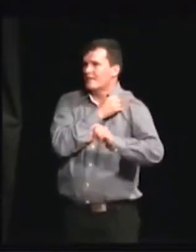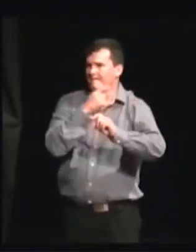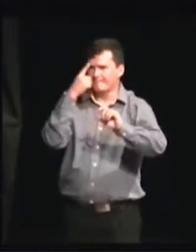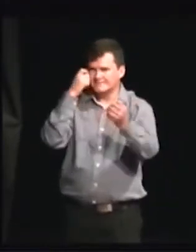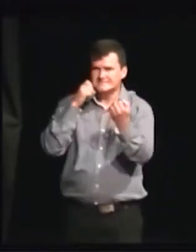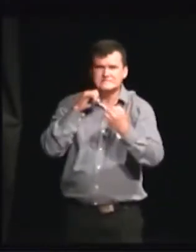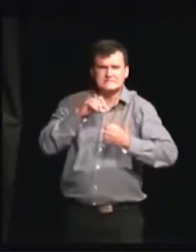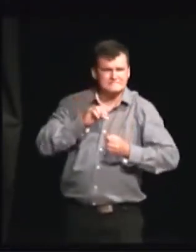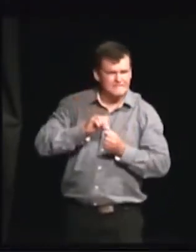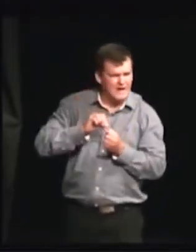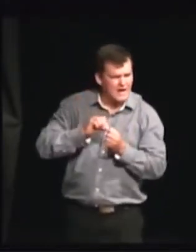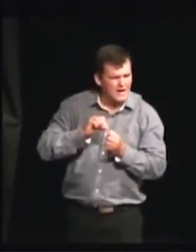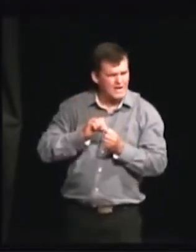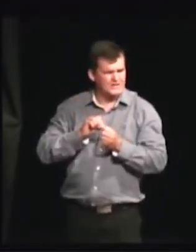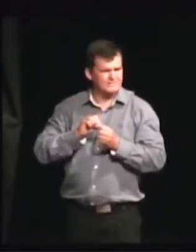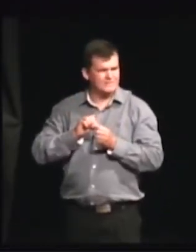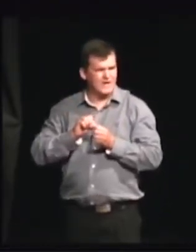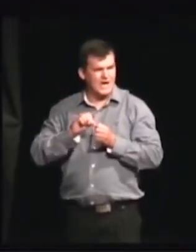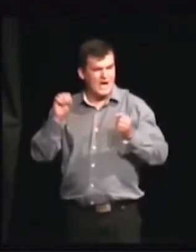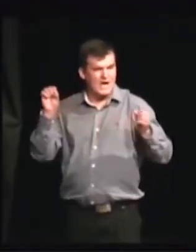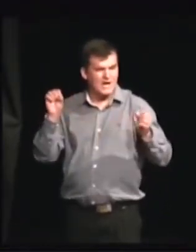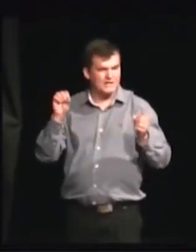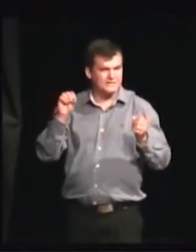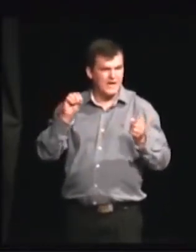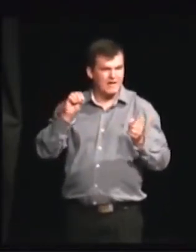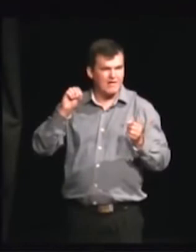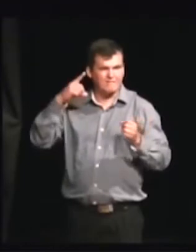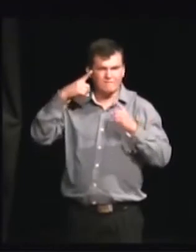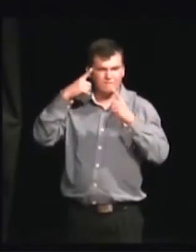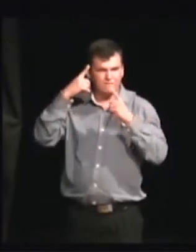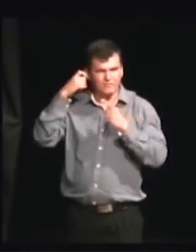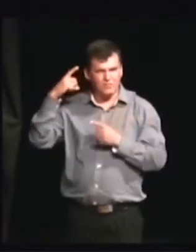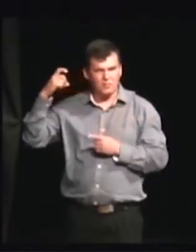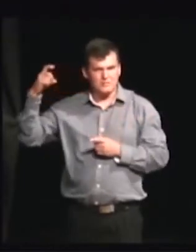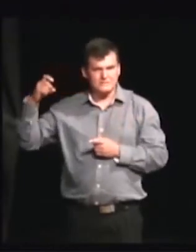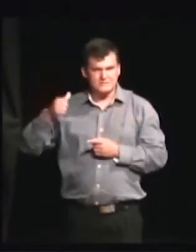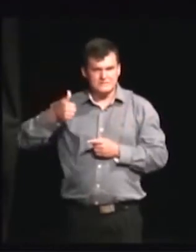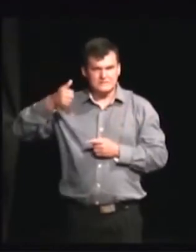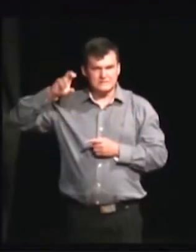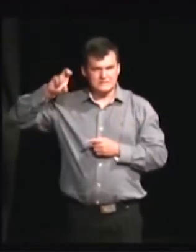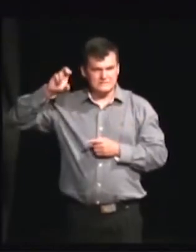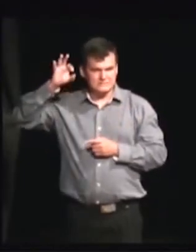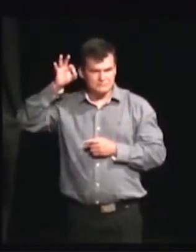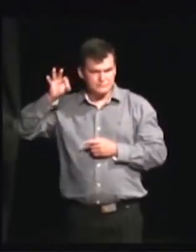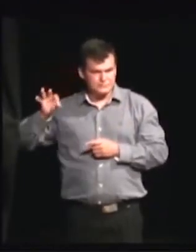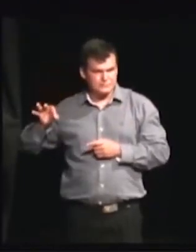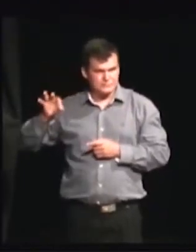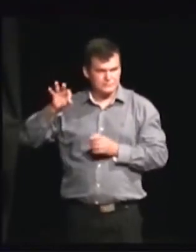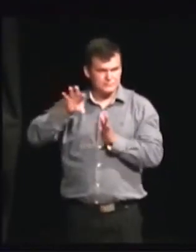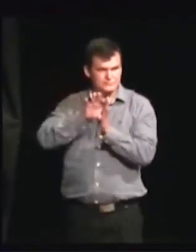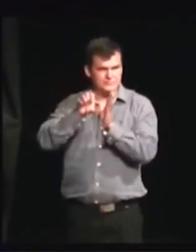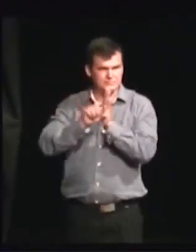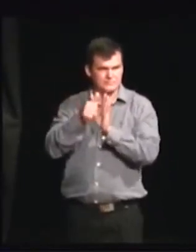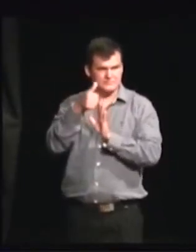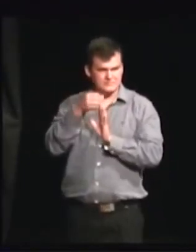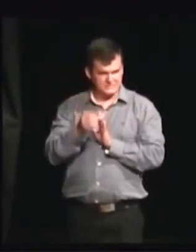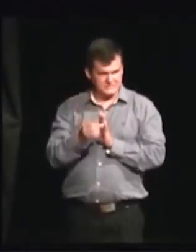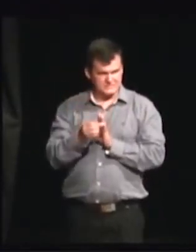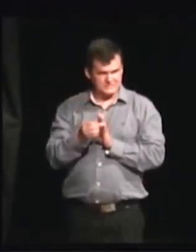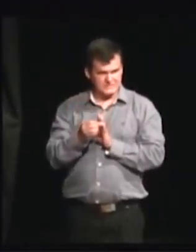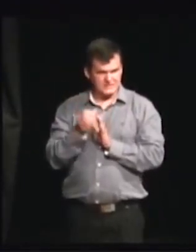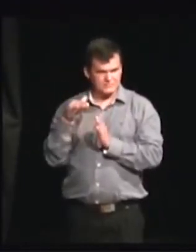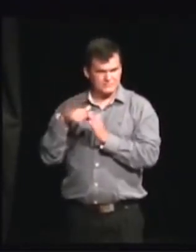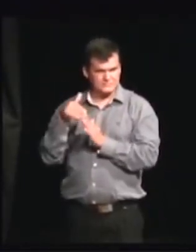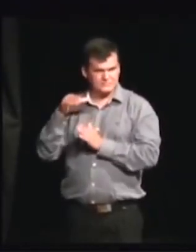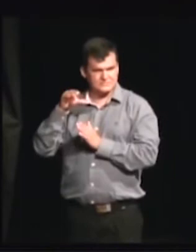se a gente conseguiu diminuir a violência total do planeta de 15% no século XVI para 1% no século